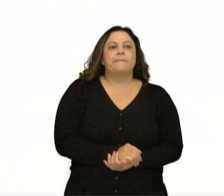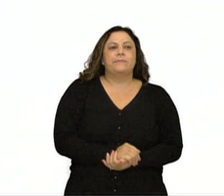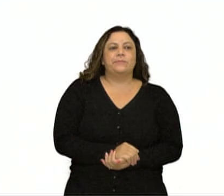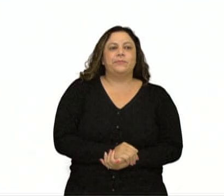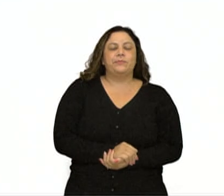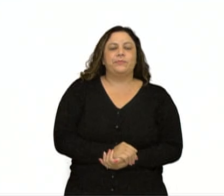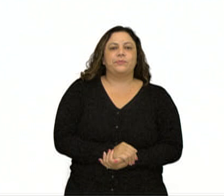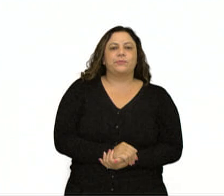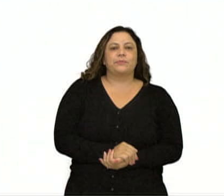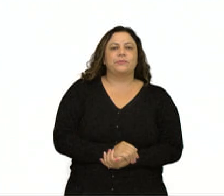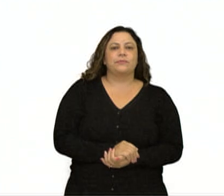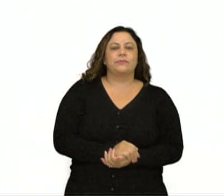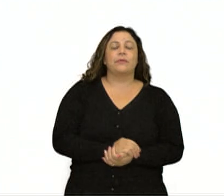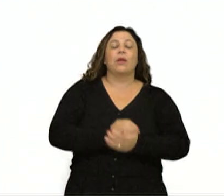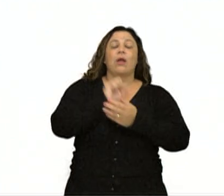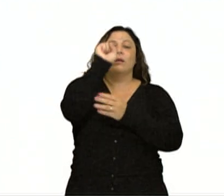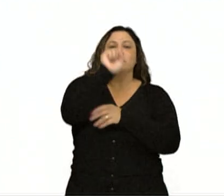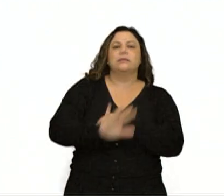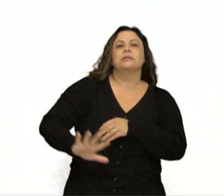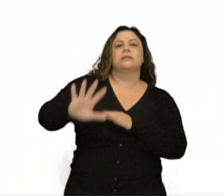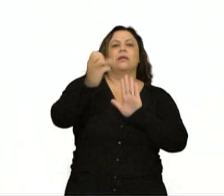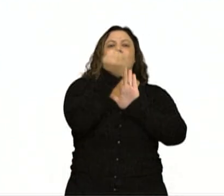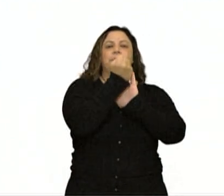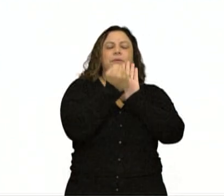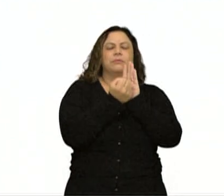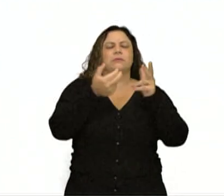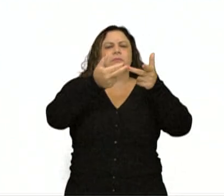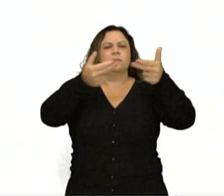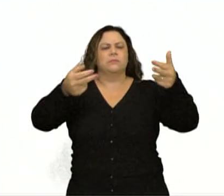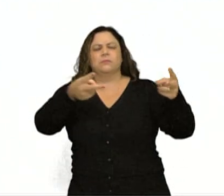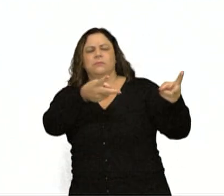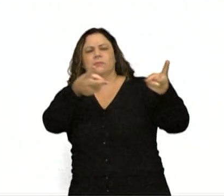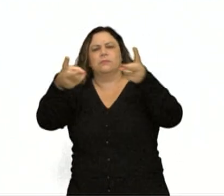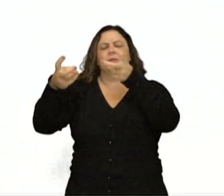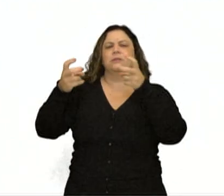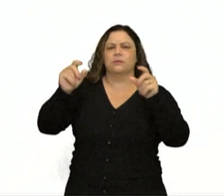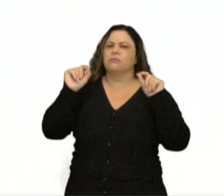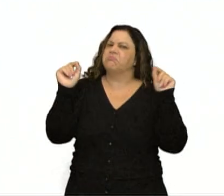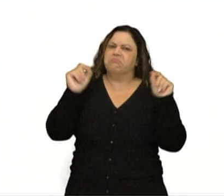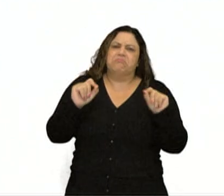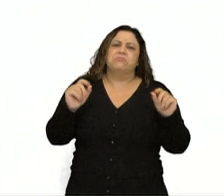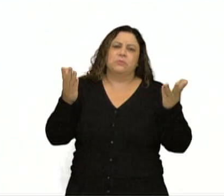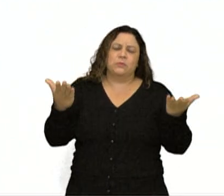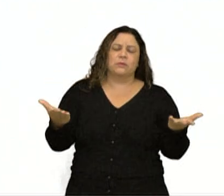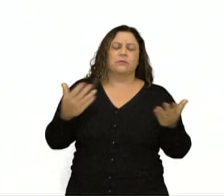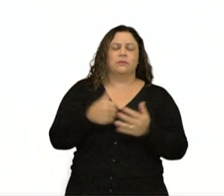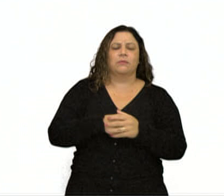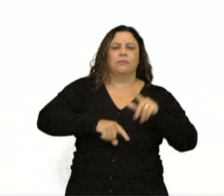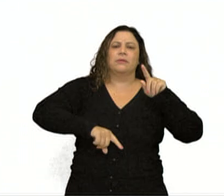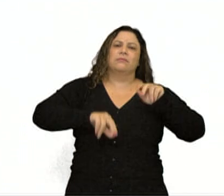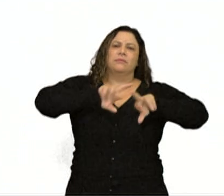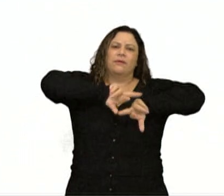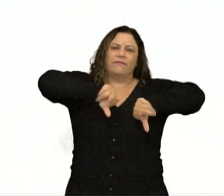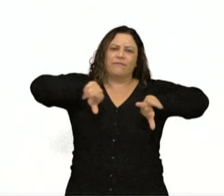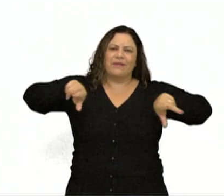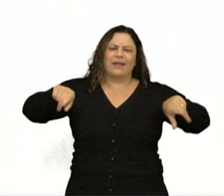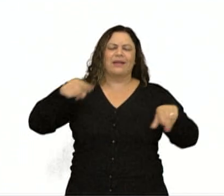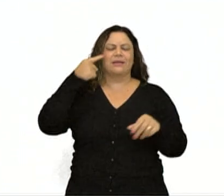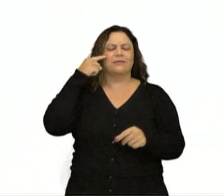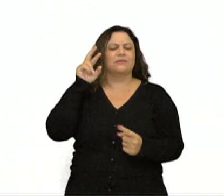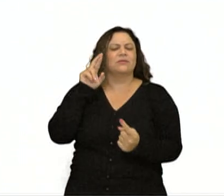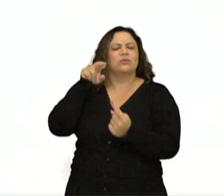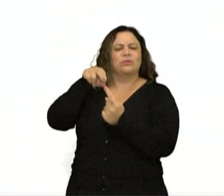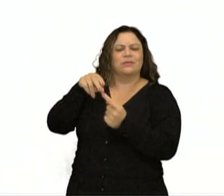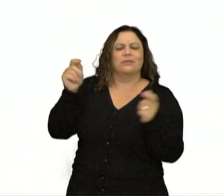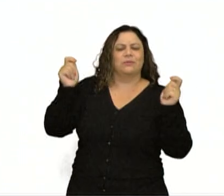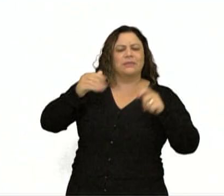Essas imagens que aqui estão, você batendo o olho, provavelmente várias delas você já reconheceu,